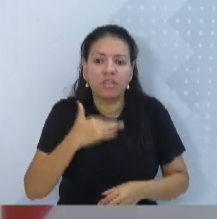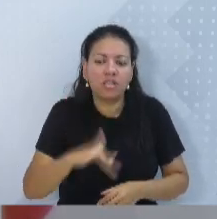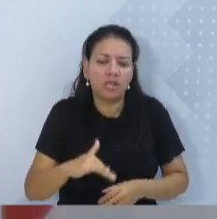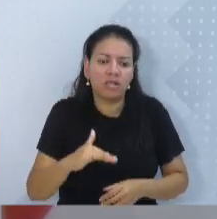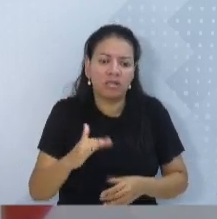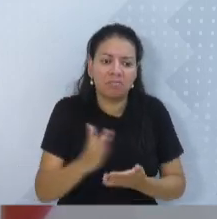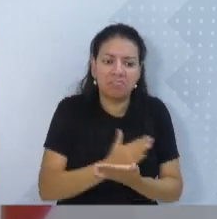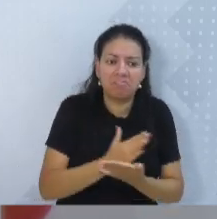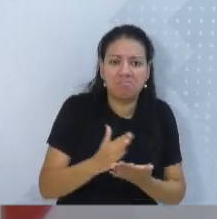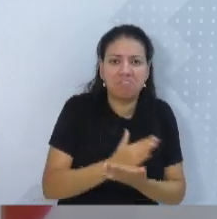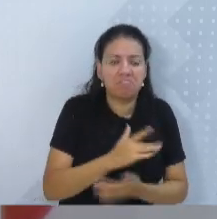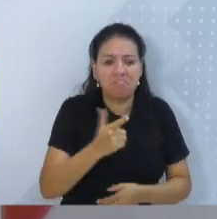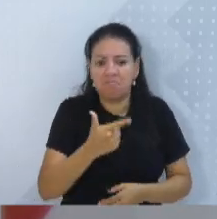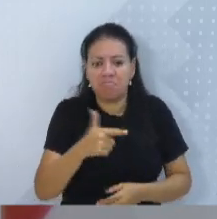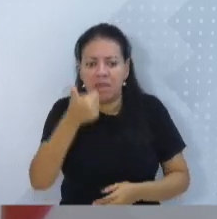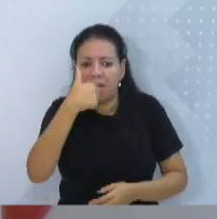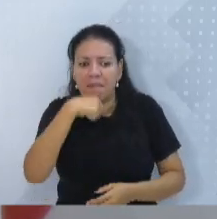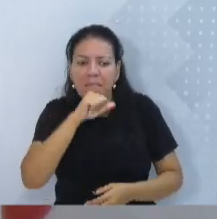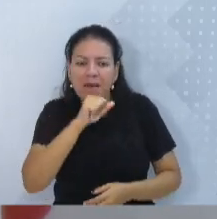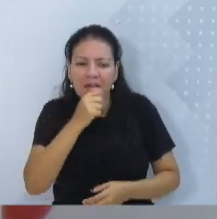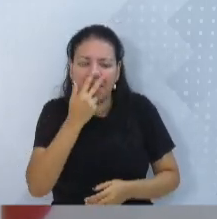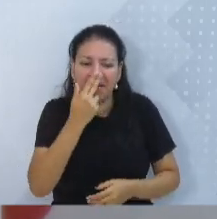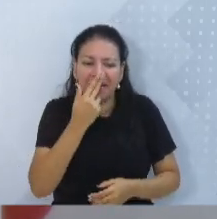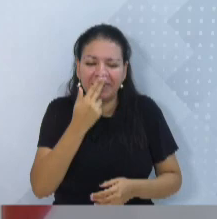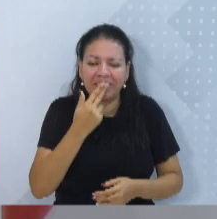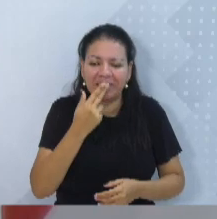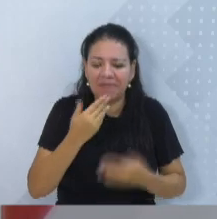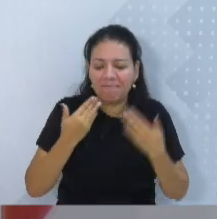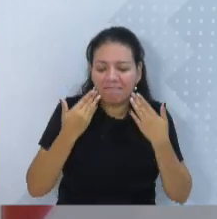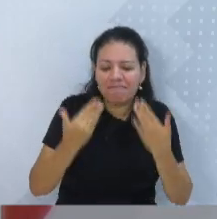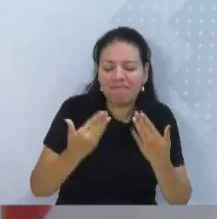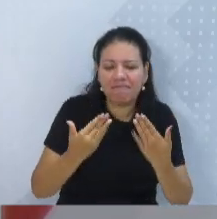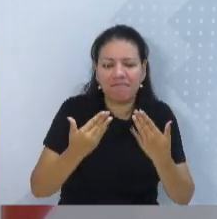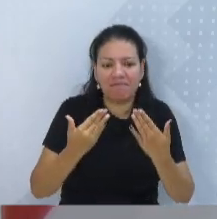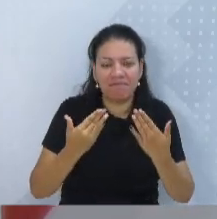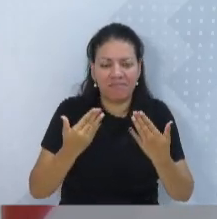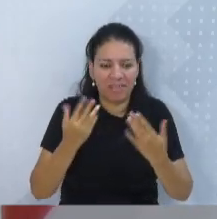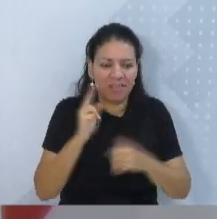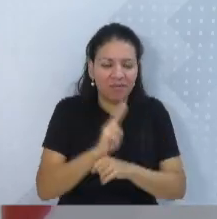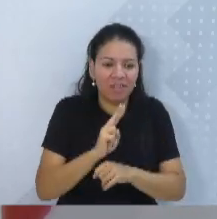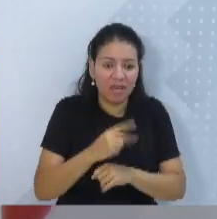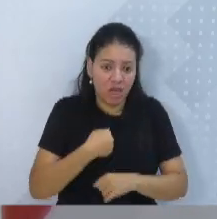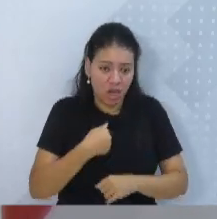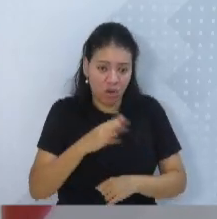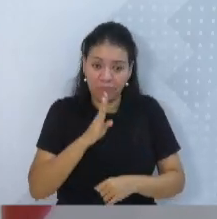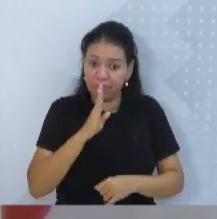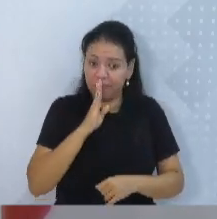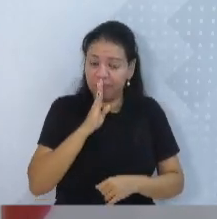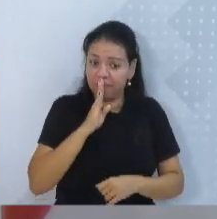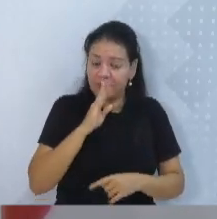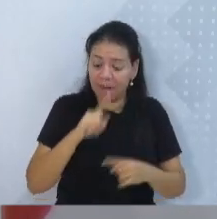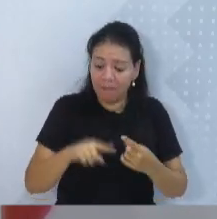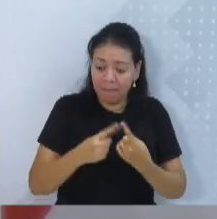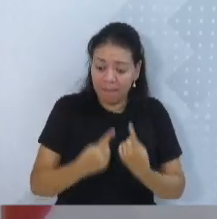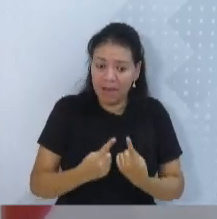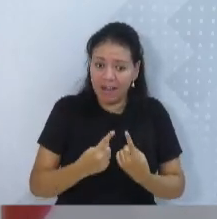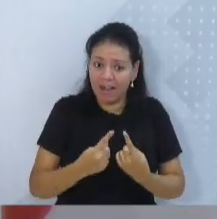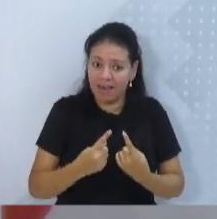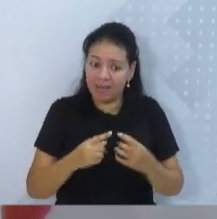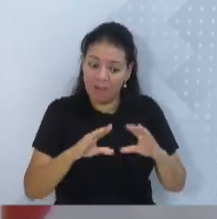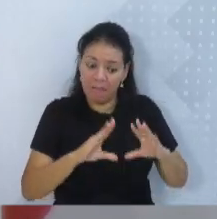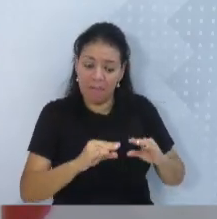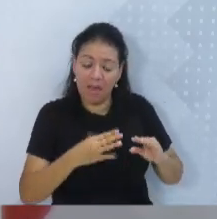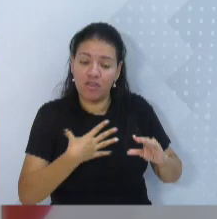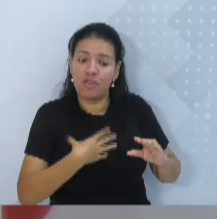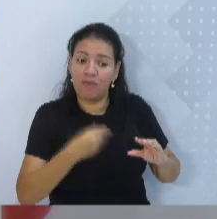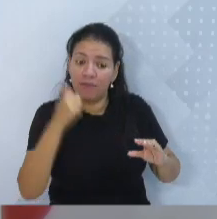não tenham aí mães barulhentas porque eu sou bem silenciosa né mas quando mexem com as minhas filhas